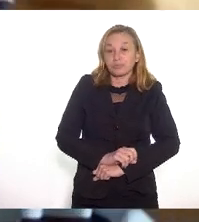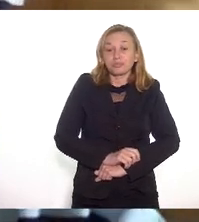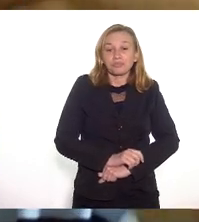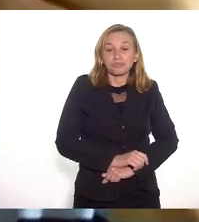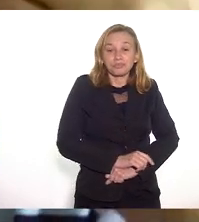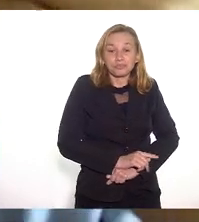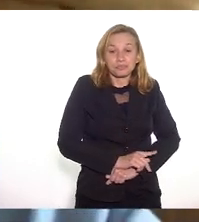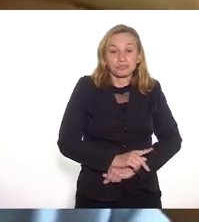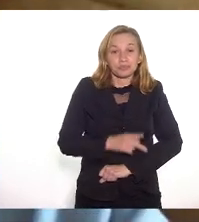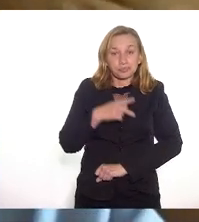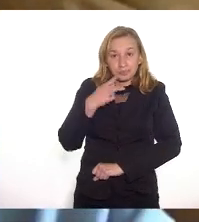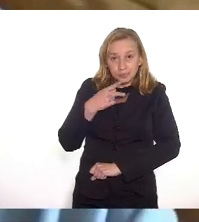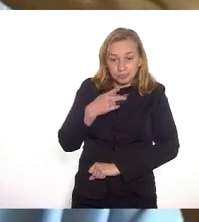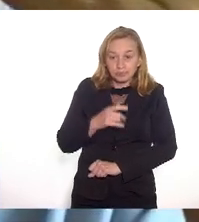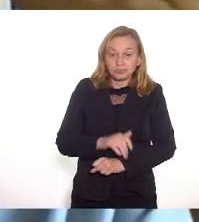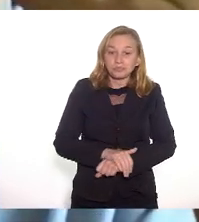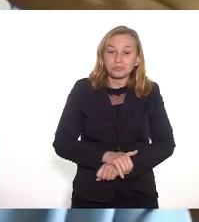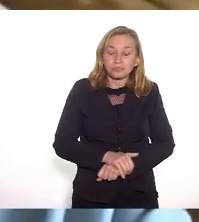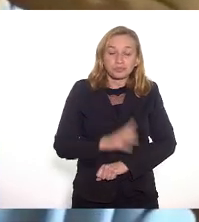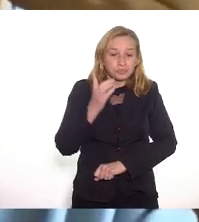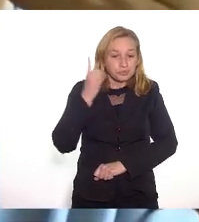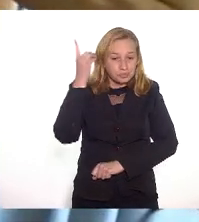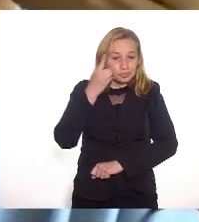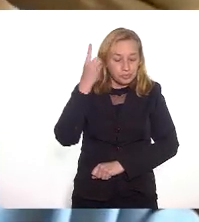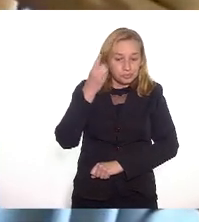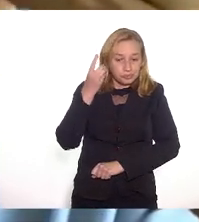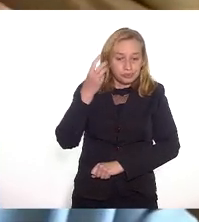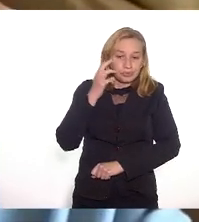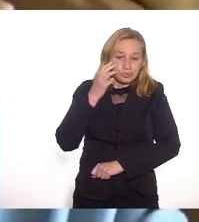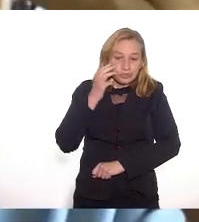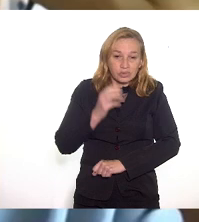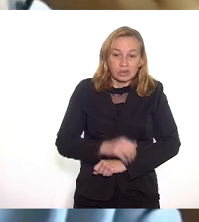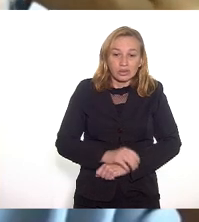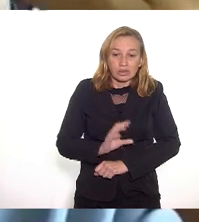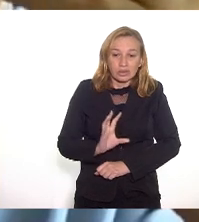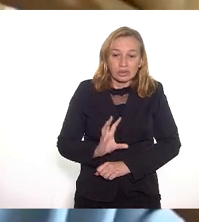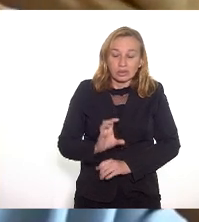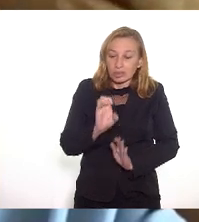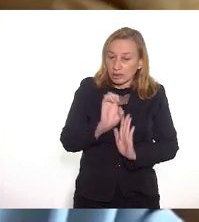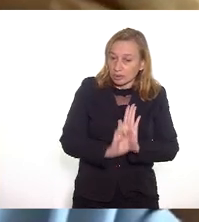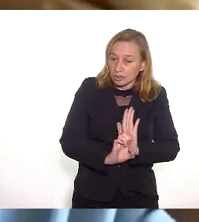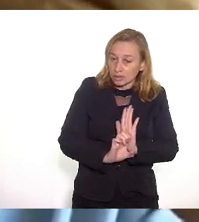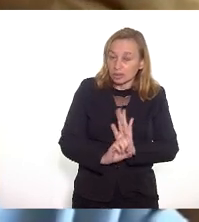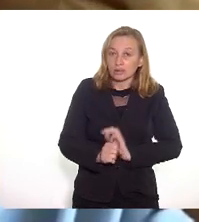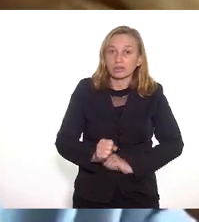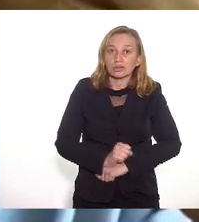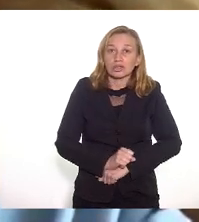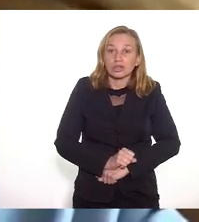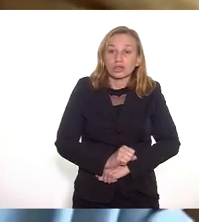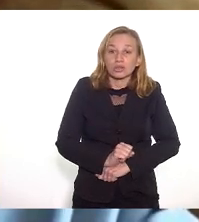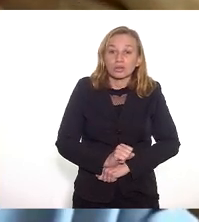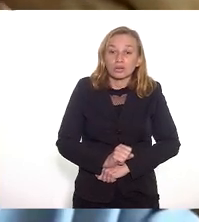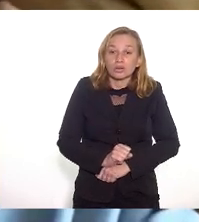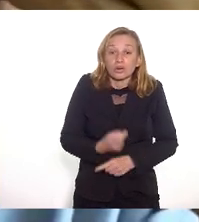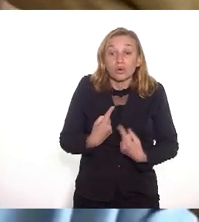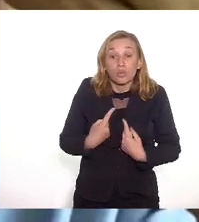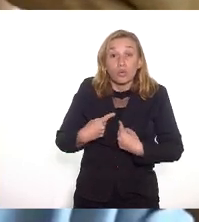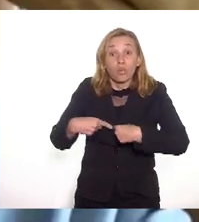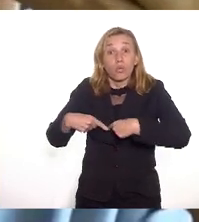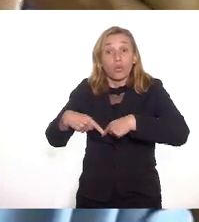robustecendo a assertiva do deputado Valdeque Carneiro, a emenda está dita assim: contra